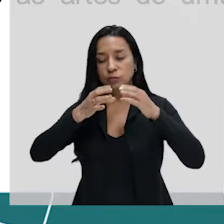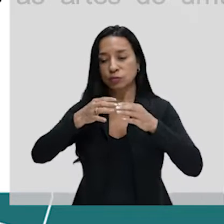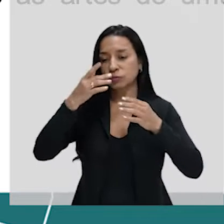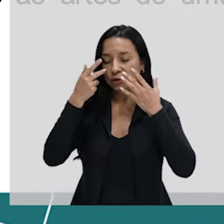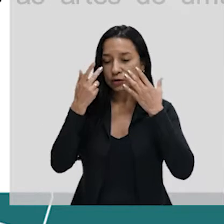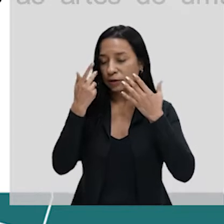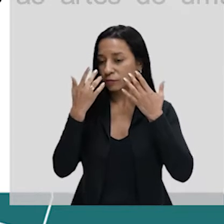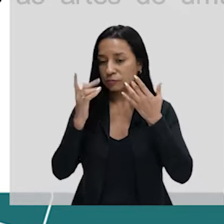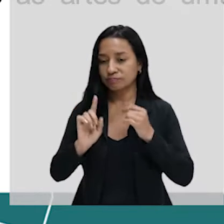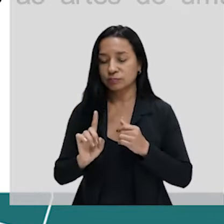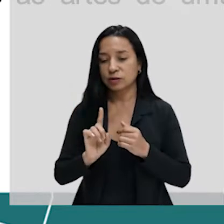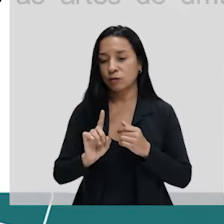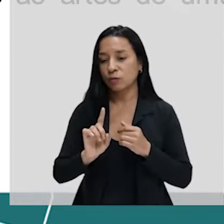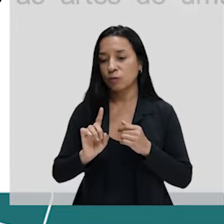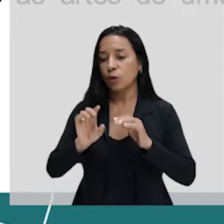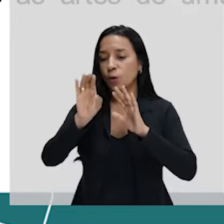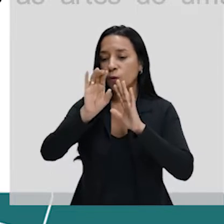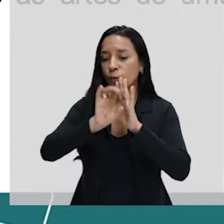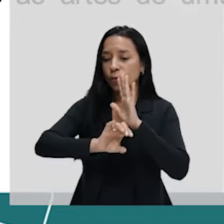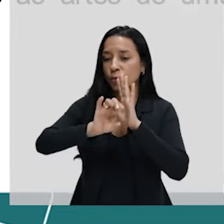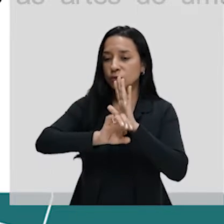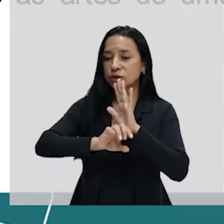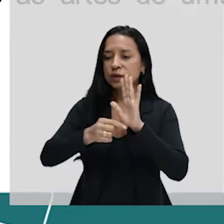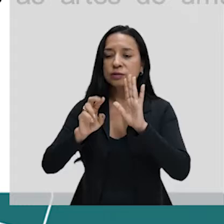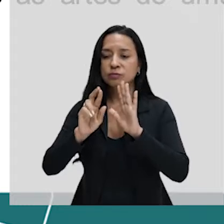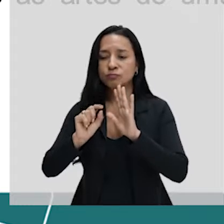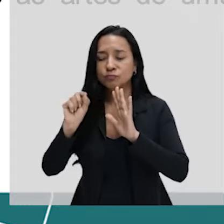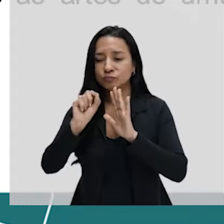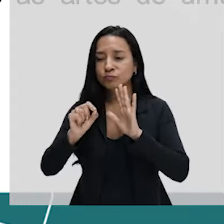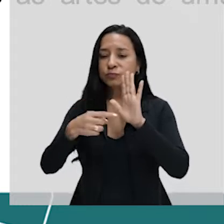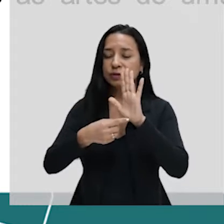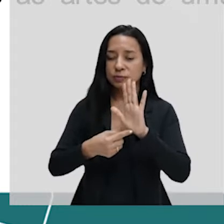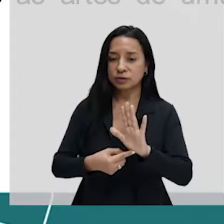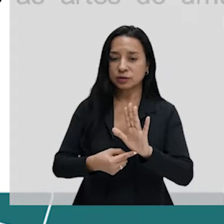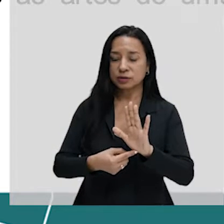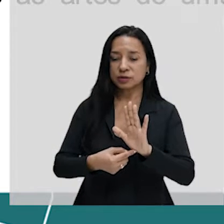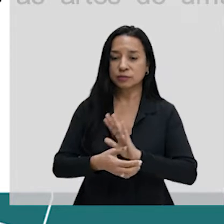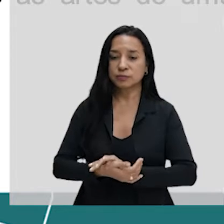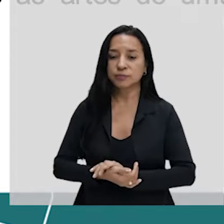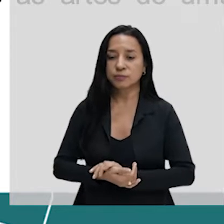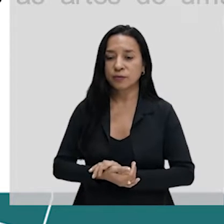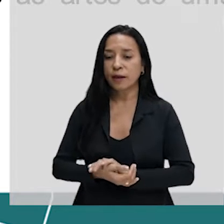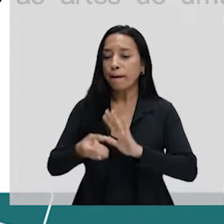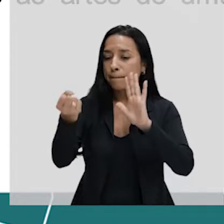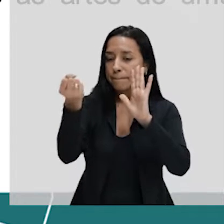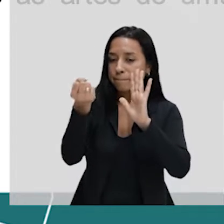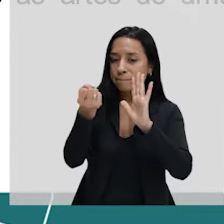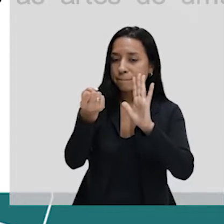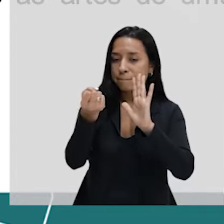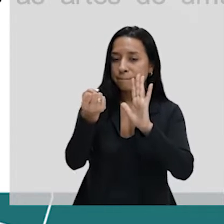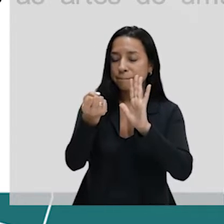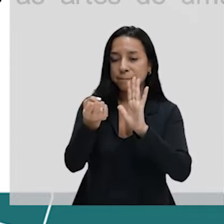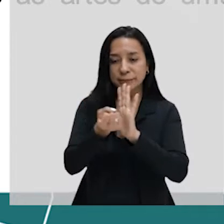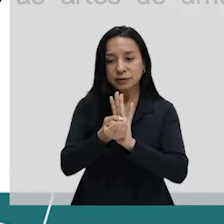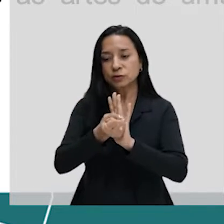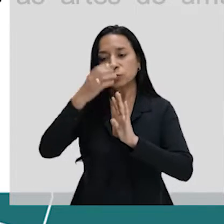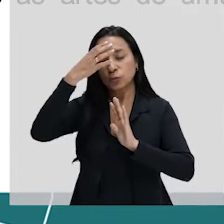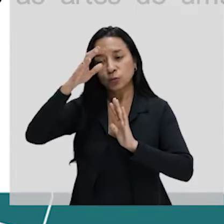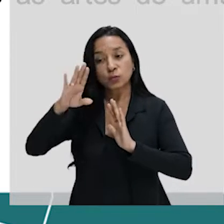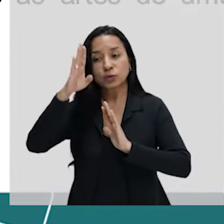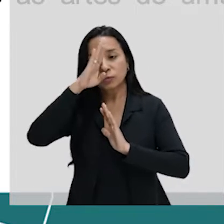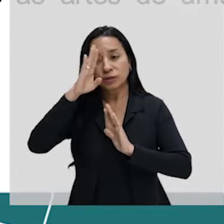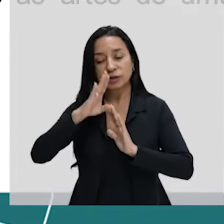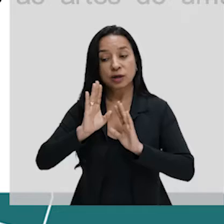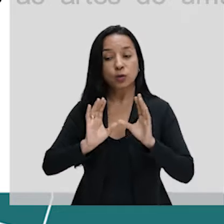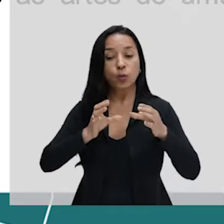do que ele representa. Ele foi considerado pelo Estado e pela classe artística e pelo público de teatro como patrimônio cultural brasileiro, para você ter uma noção.